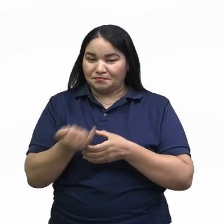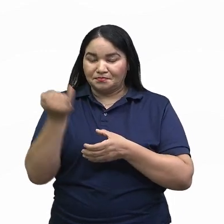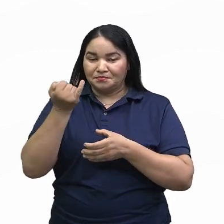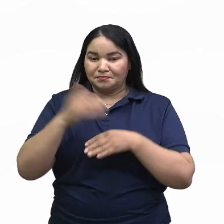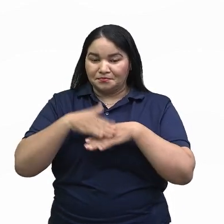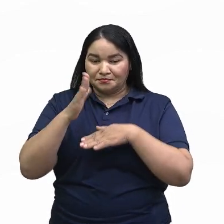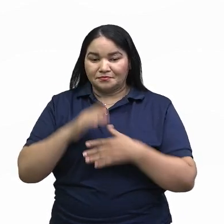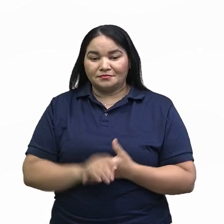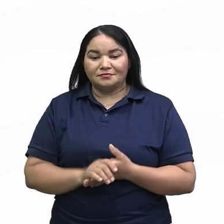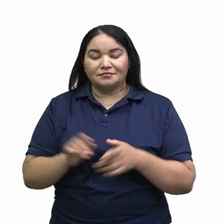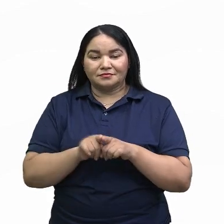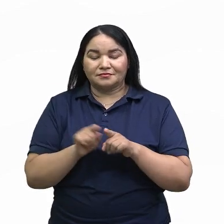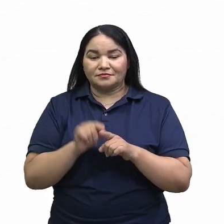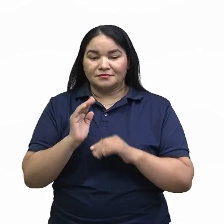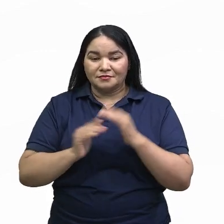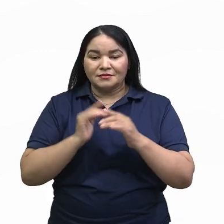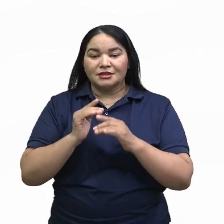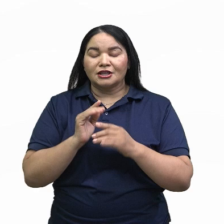Em seguida,